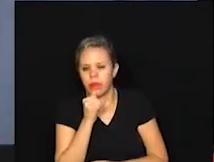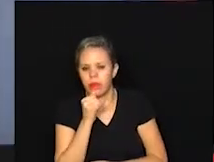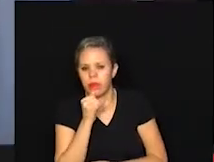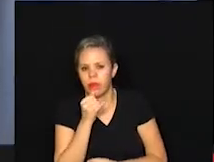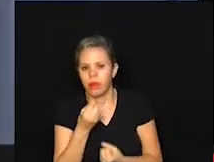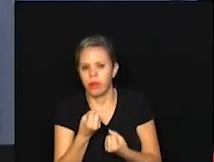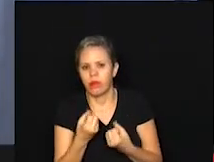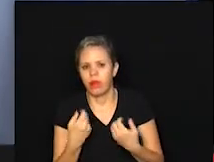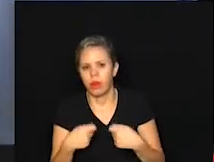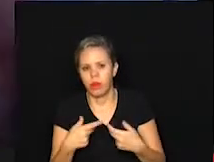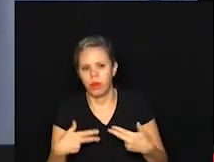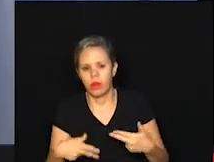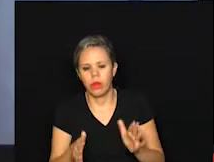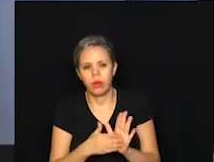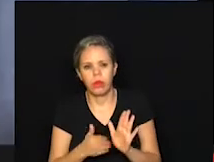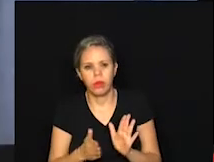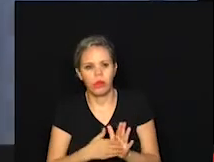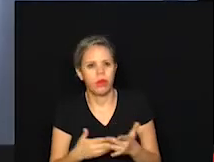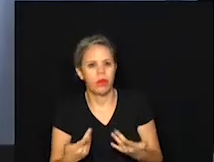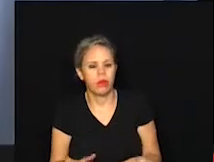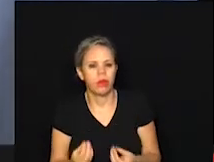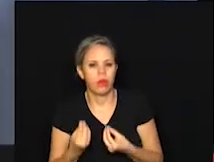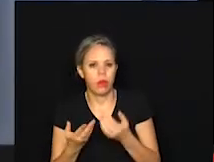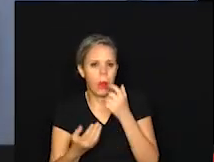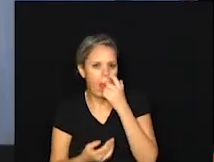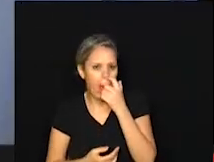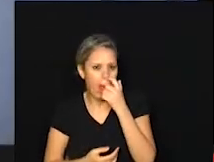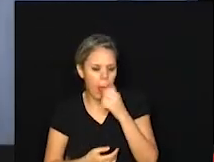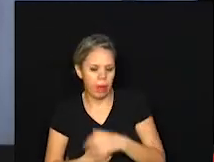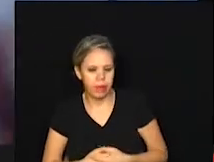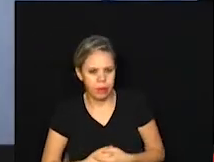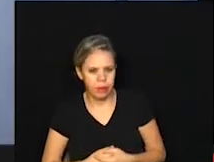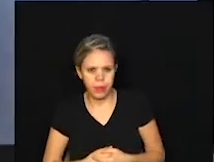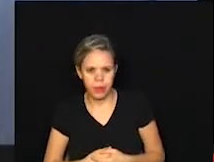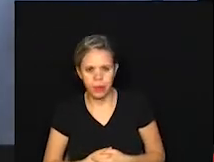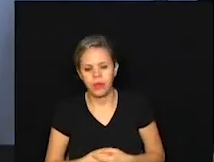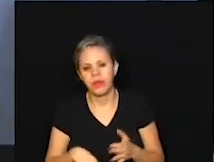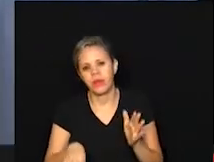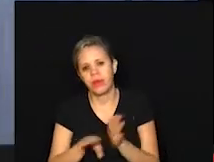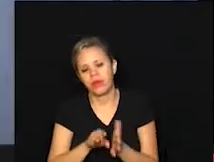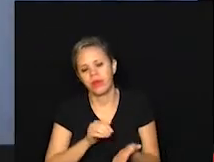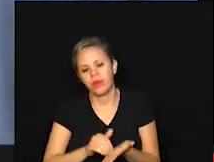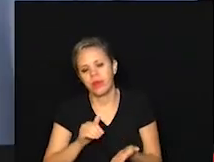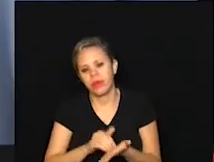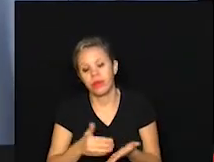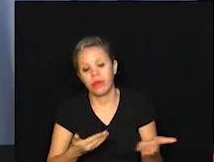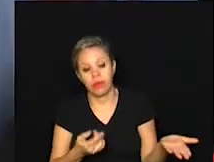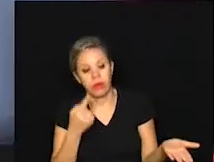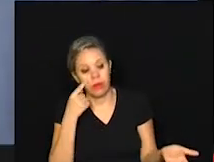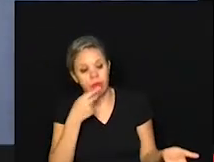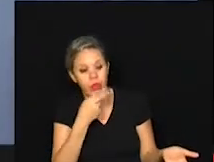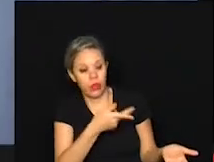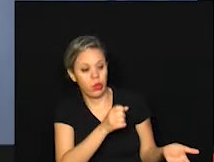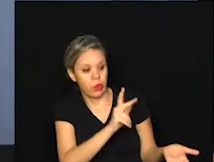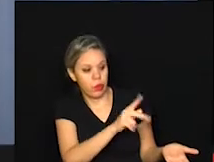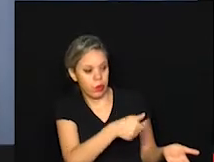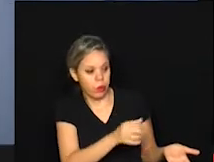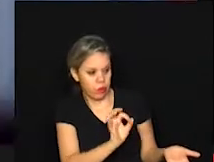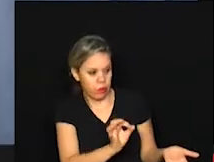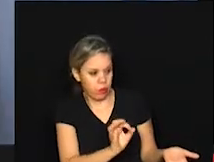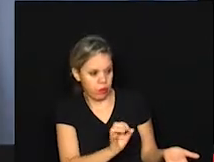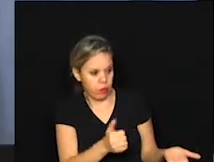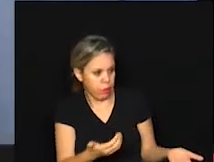demanda, propôs a demanda, encaminhou, chegou na secretaria, lá, deu ok, ótimo, foi,